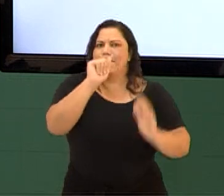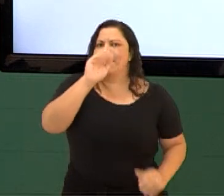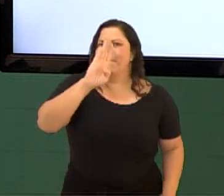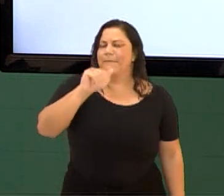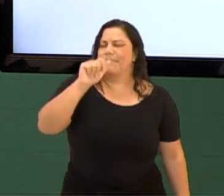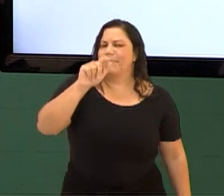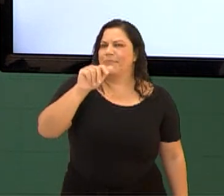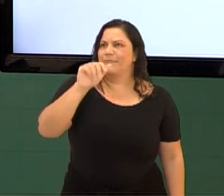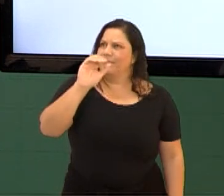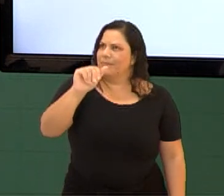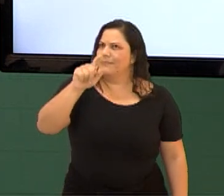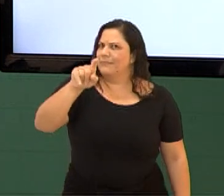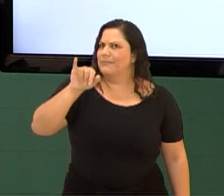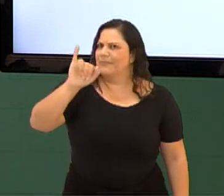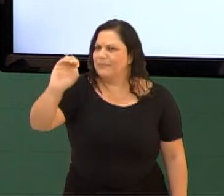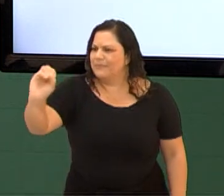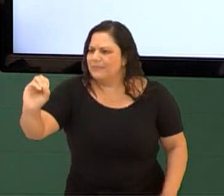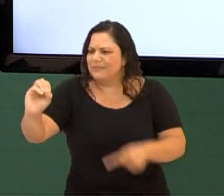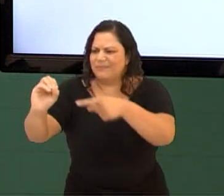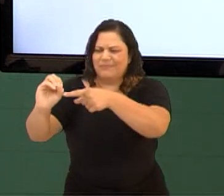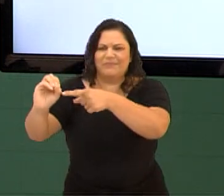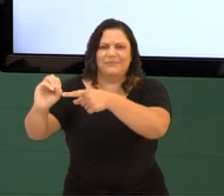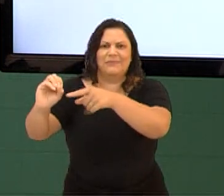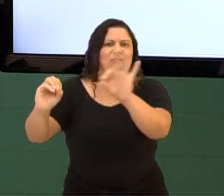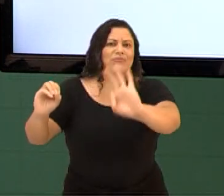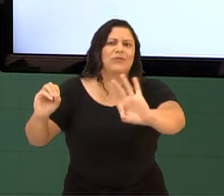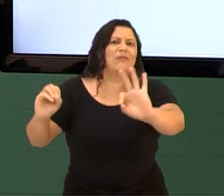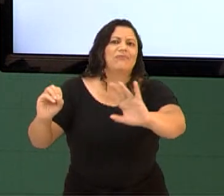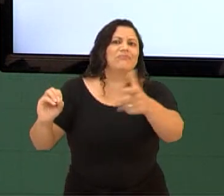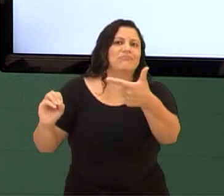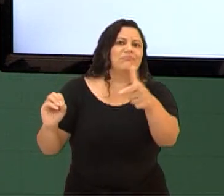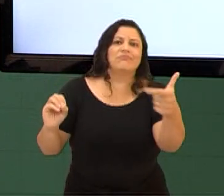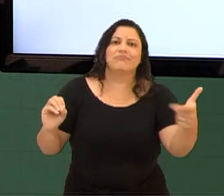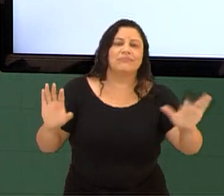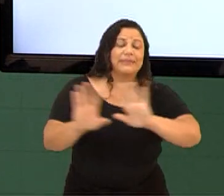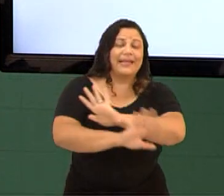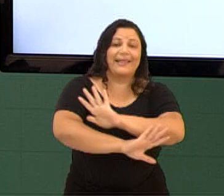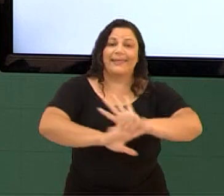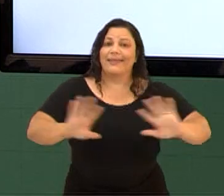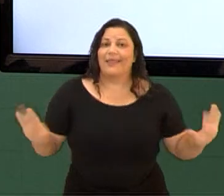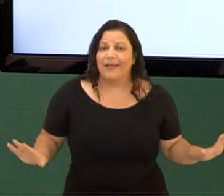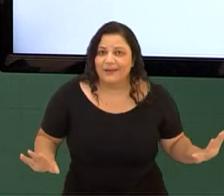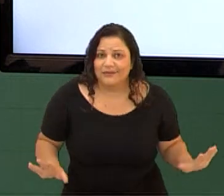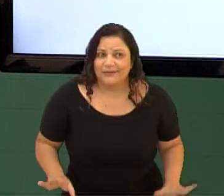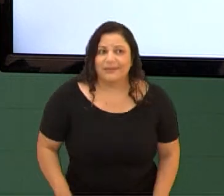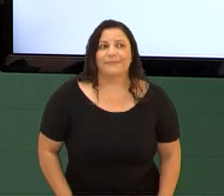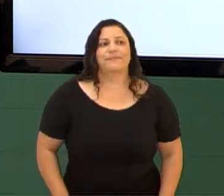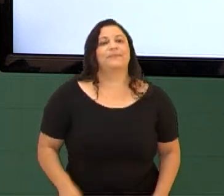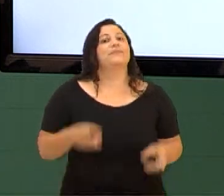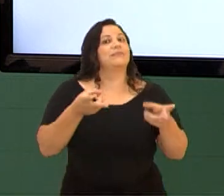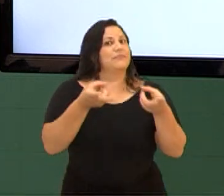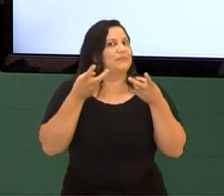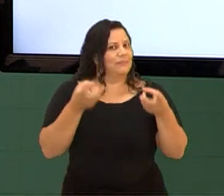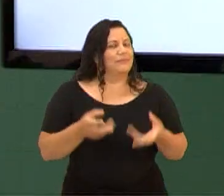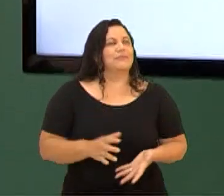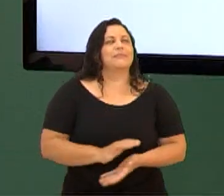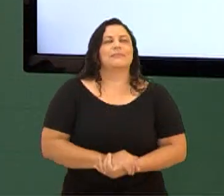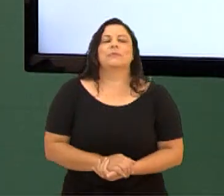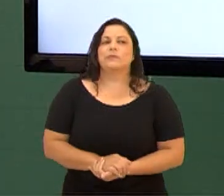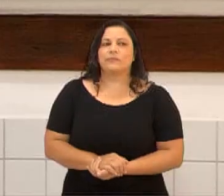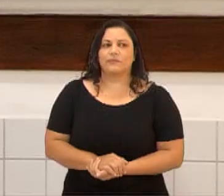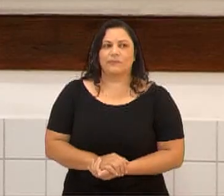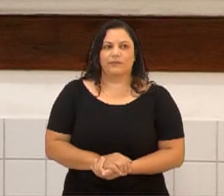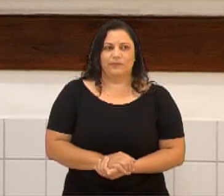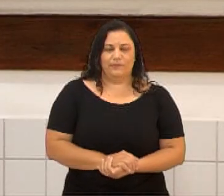não tenho abacaxi, é zero. Qualquer coisa vezes zero é sempre zero. Então, olha lá, ó, 0